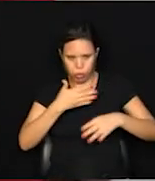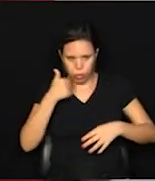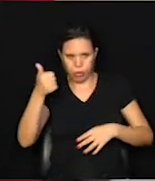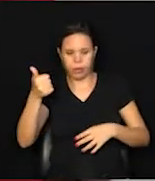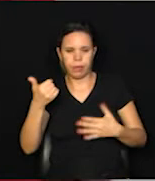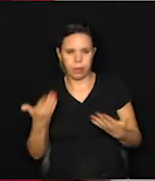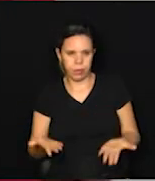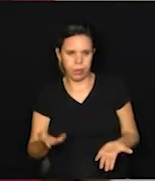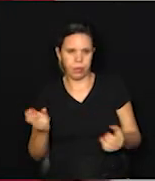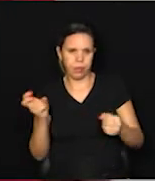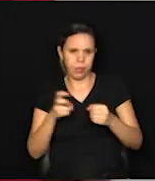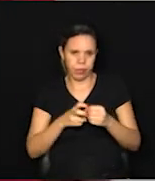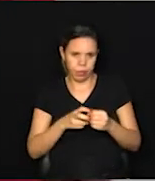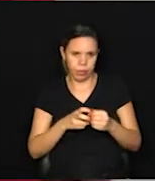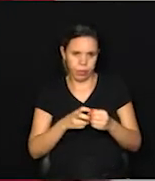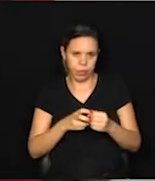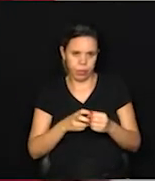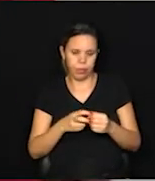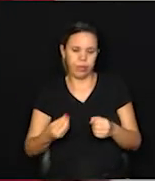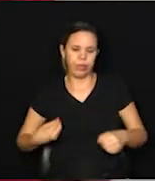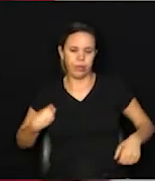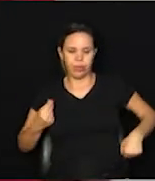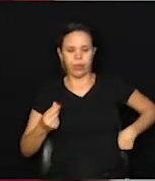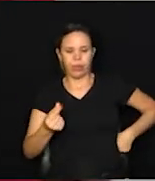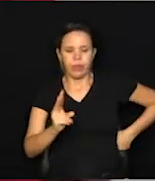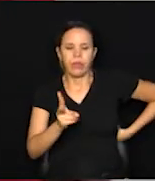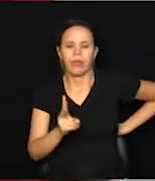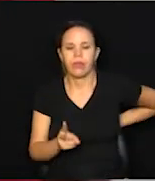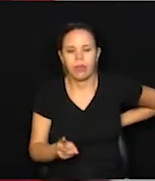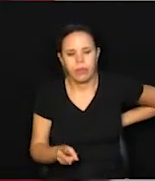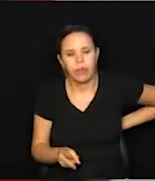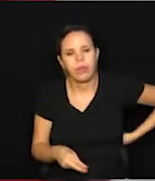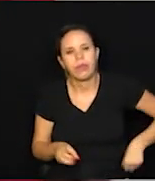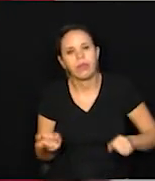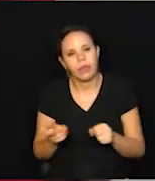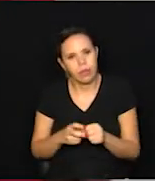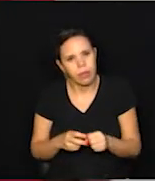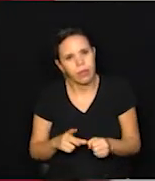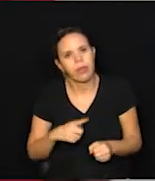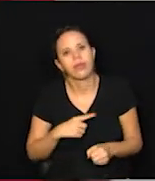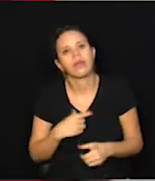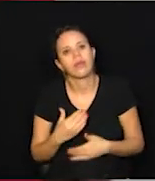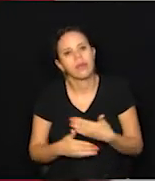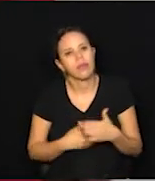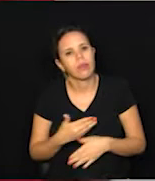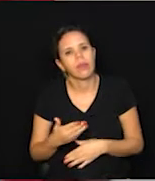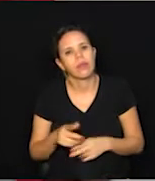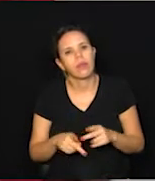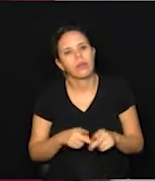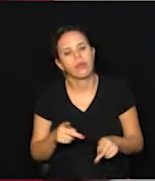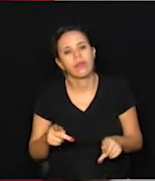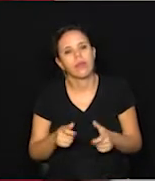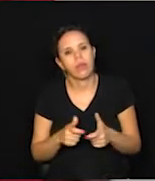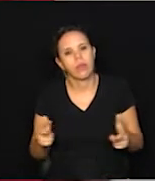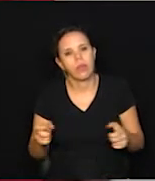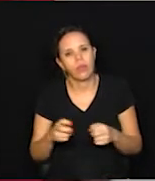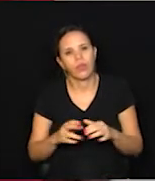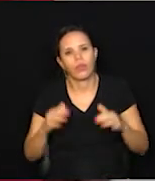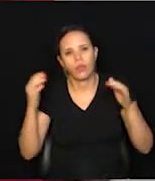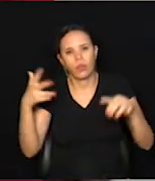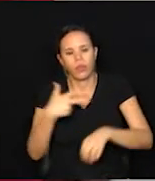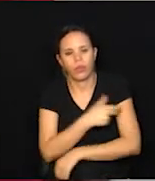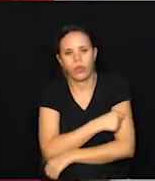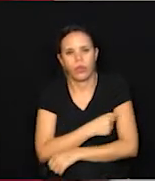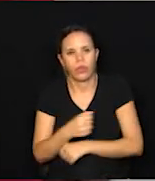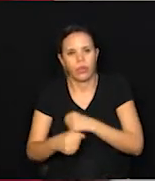mas esse vírus vai existir. Então, por isso, esse vírus vai passar a formar o pool dos vírus contemplados nas